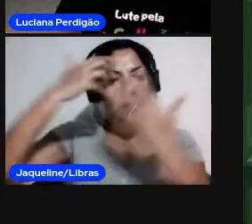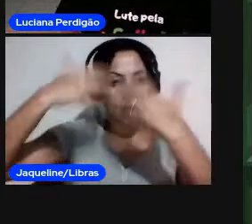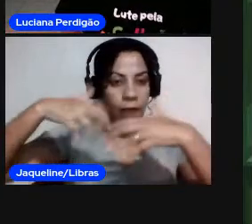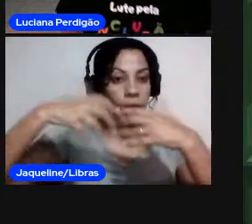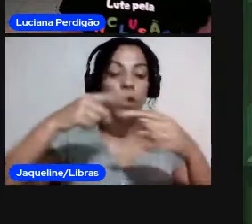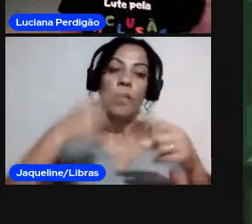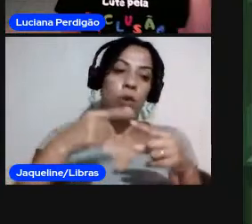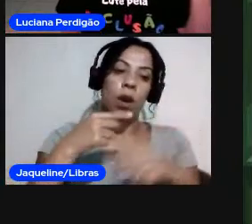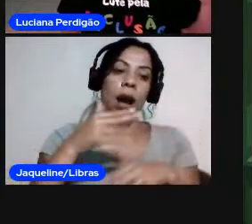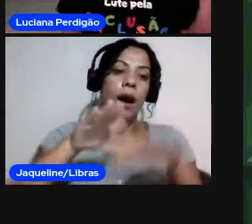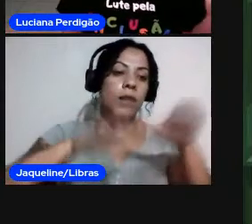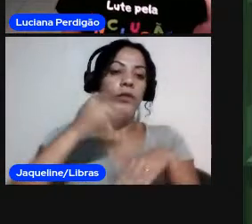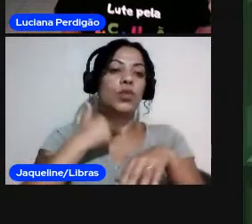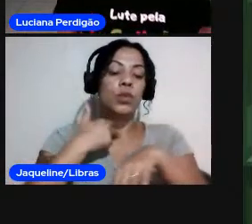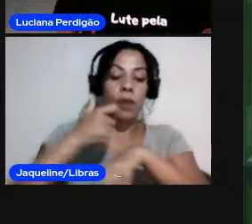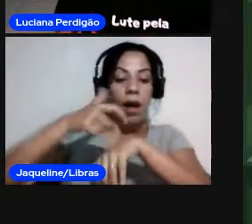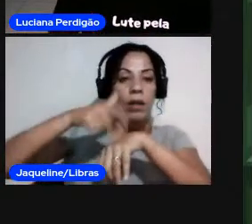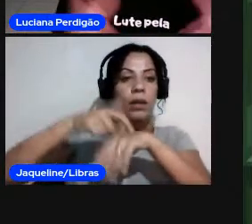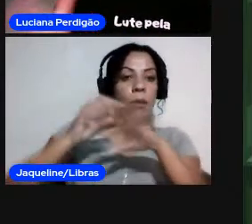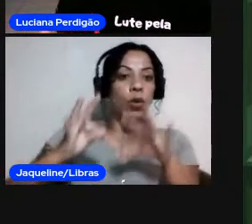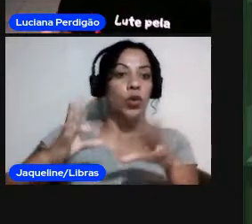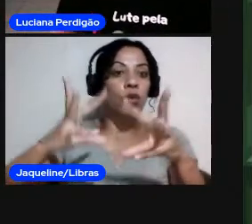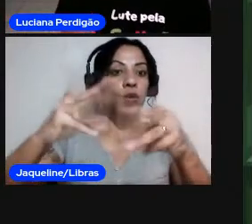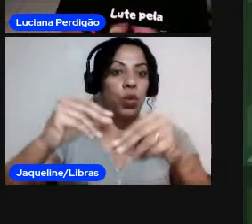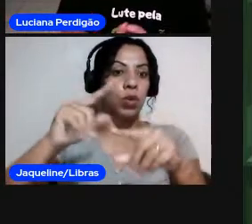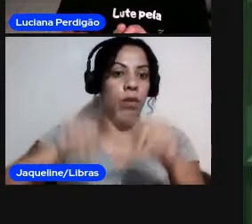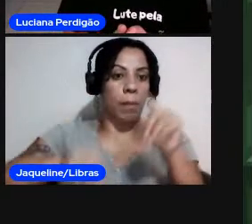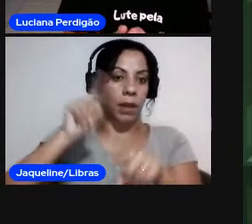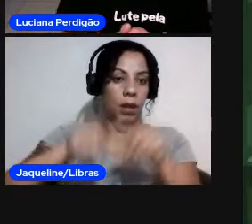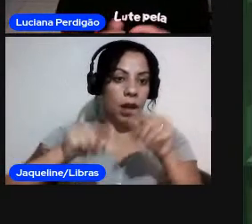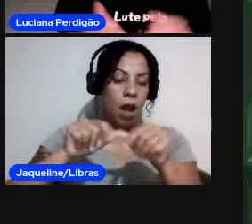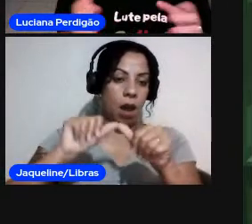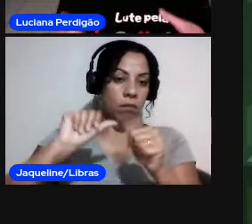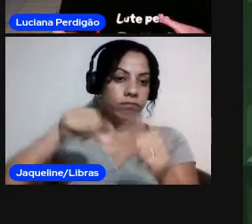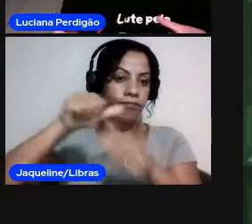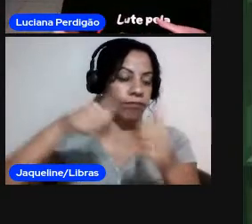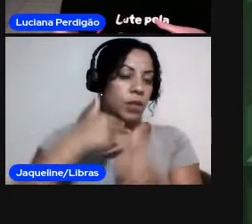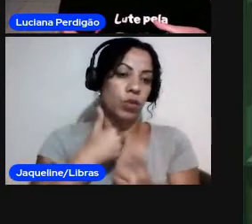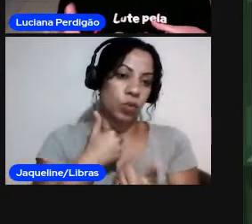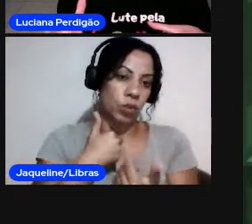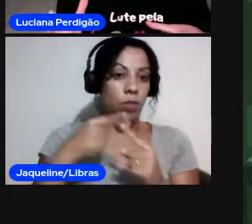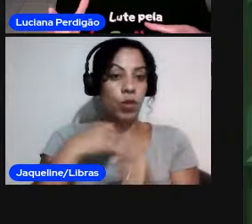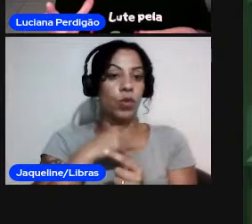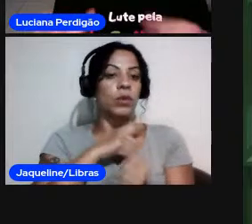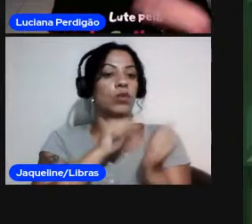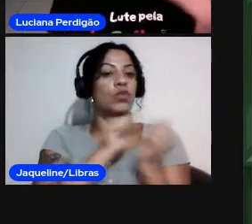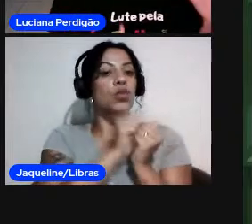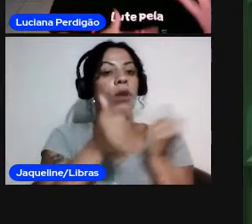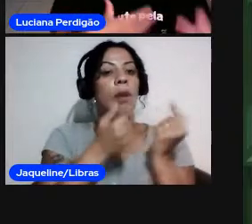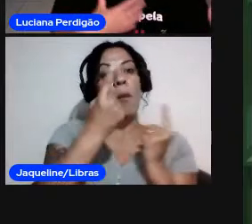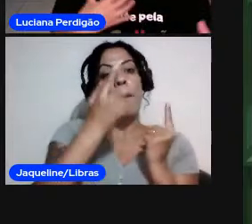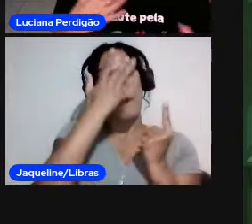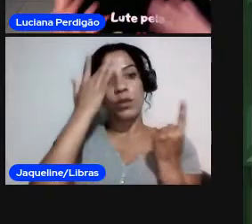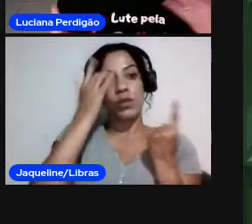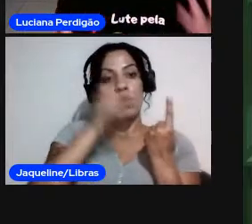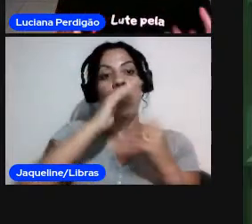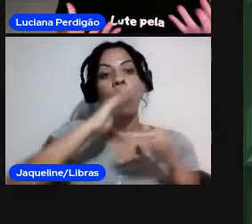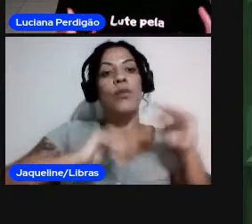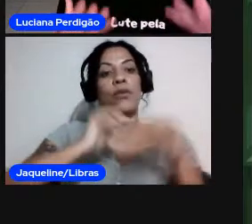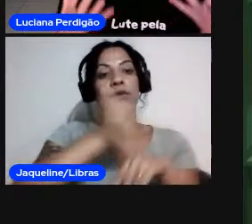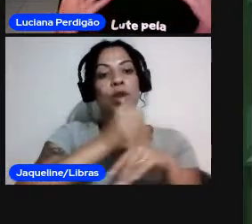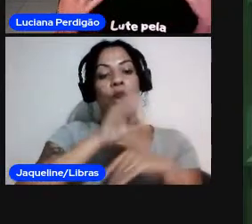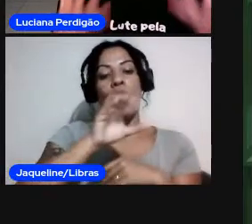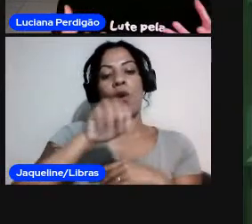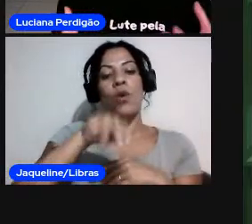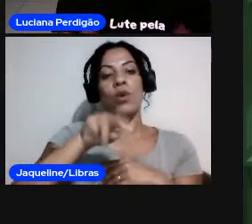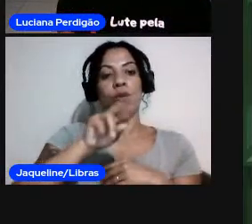até porque eu tinha só um consultor trabalhando comigo, né? Mas eu colocava aquilo, quais são as